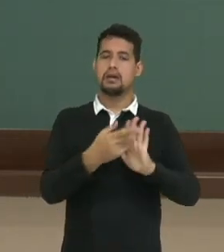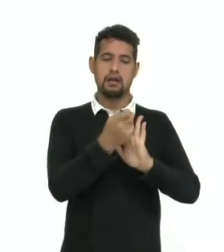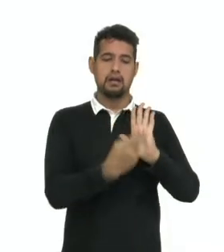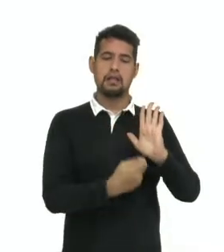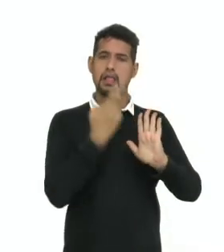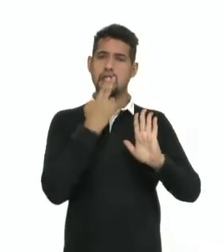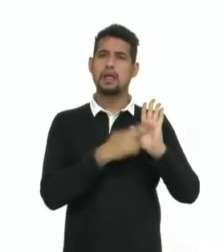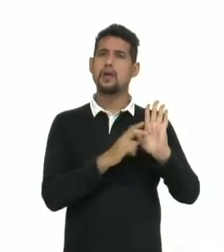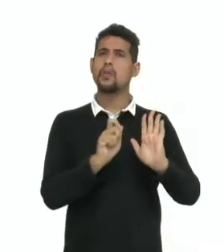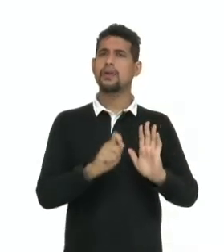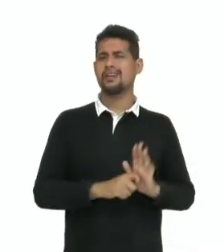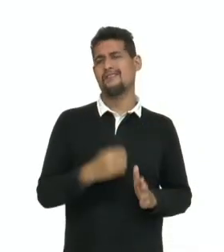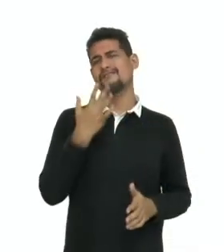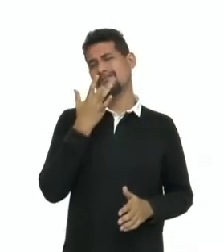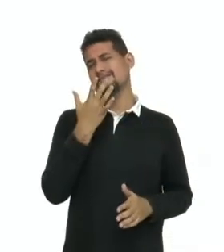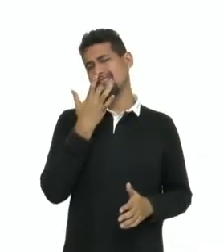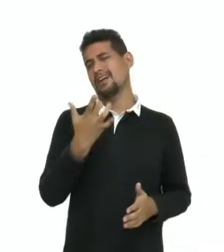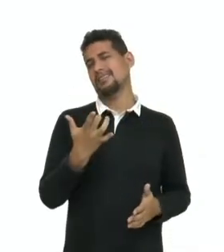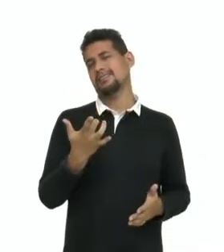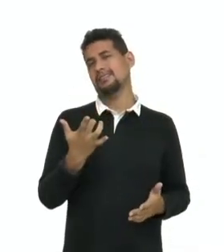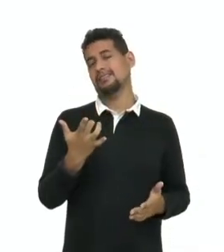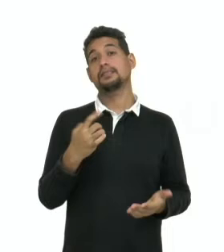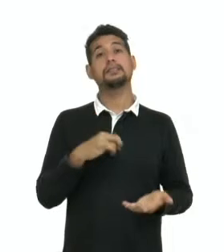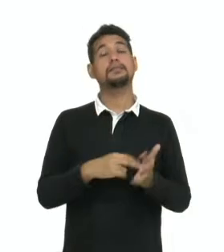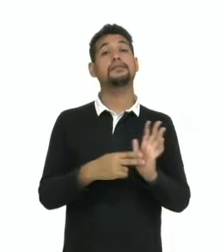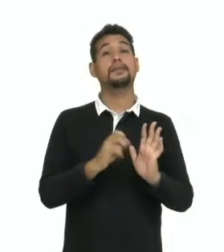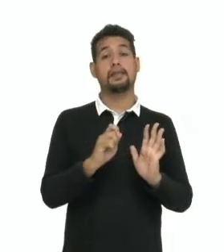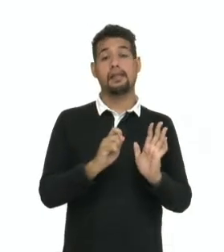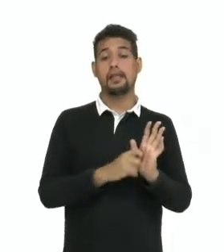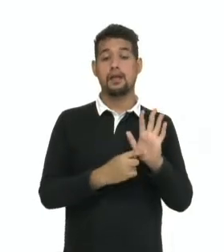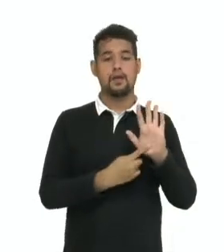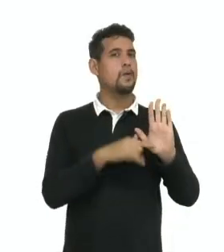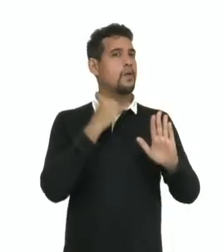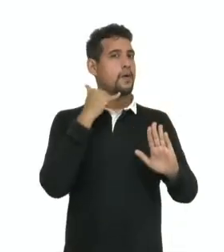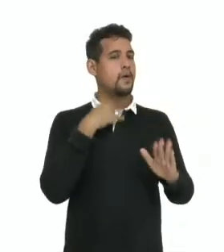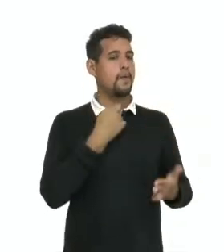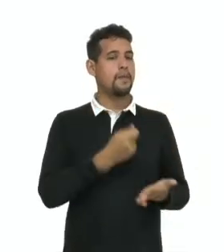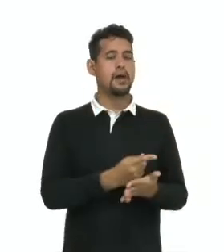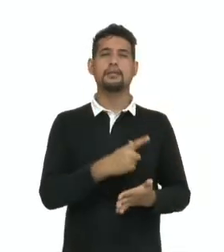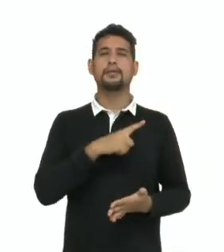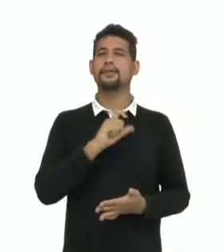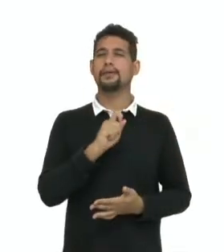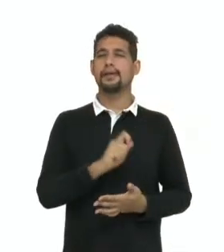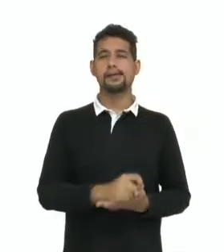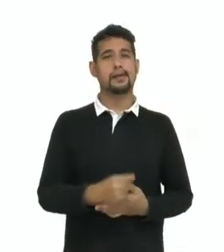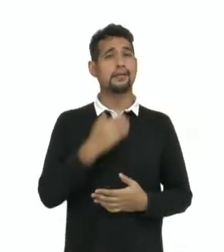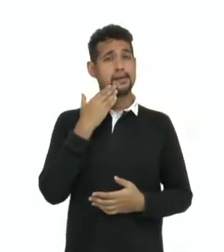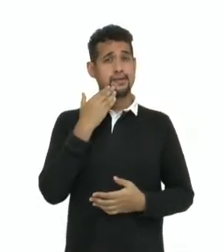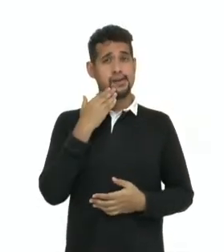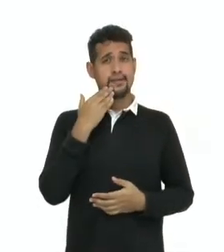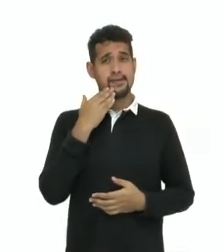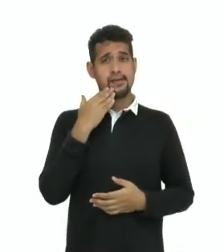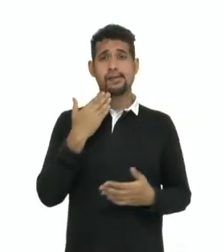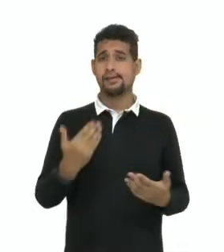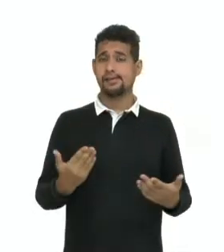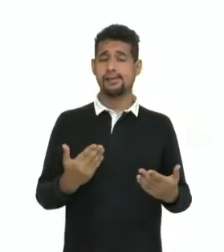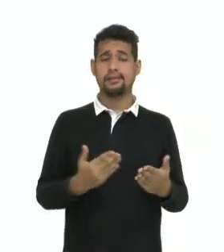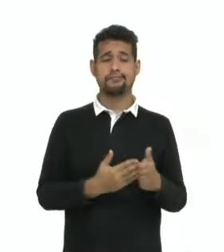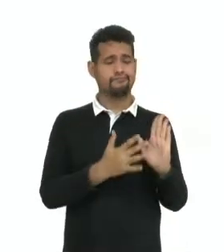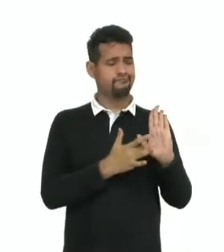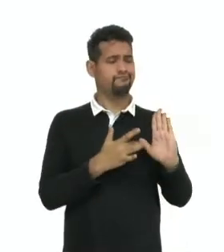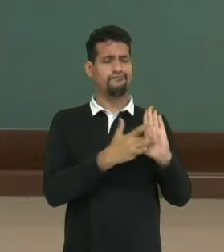carta? Ora, muito fácil, o fato do aparelho celular comprado apresentar um defeito, né? A tela